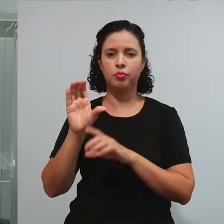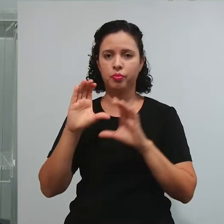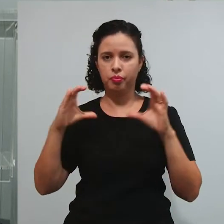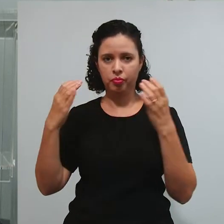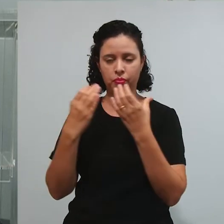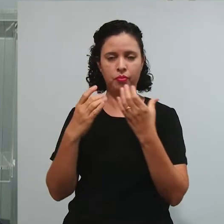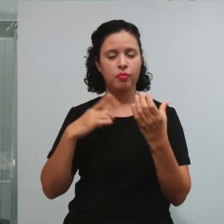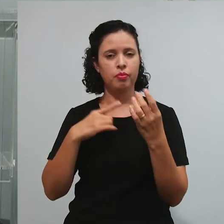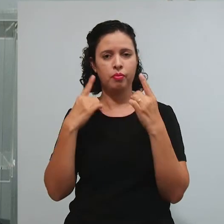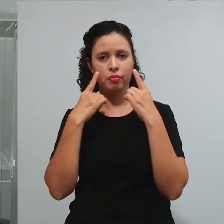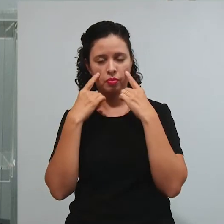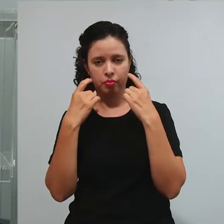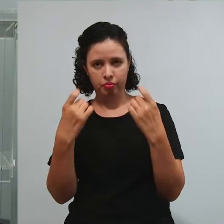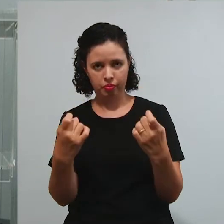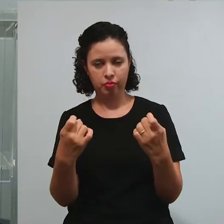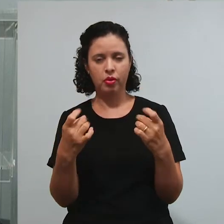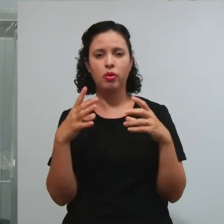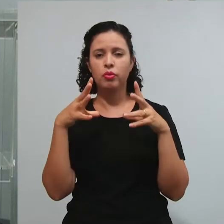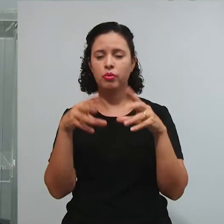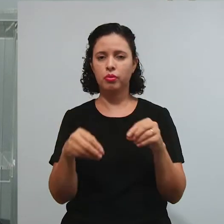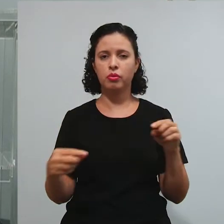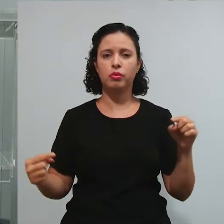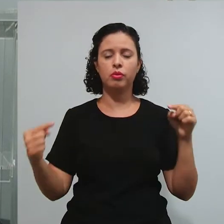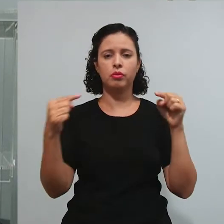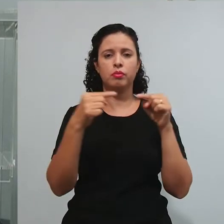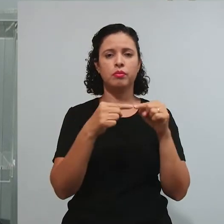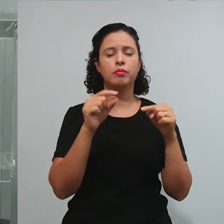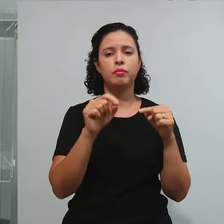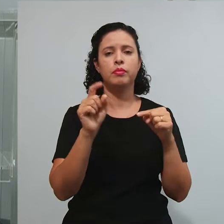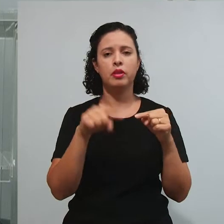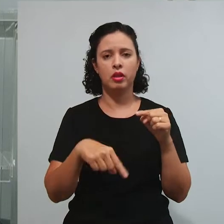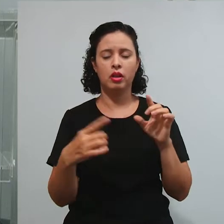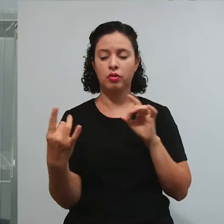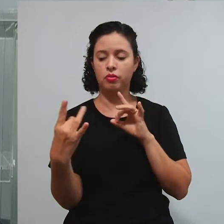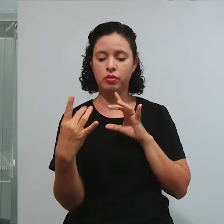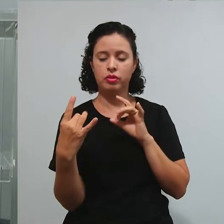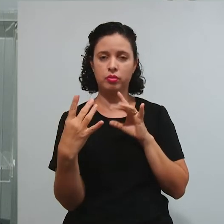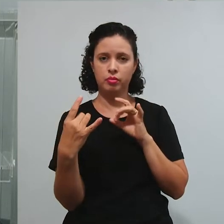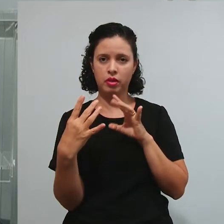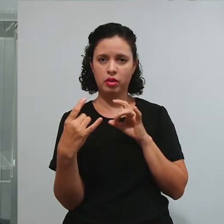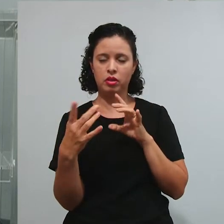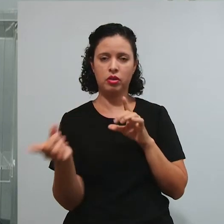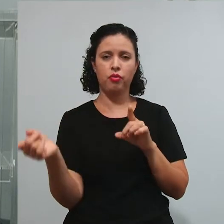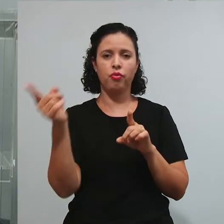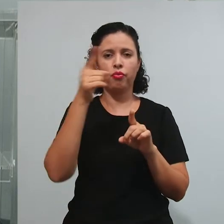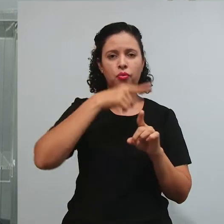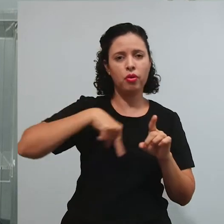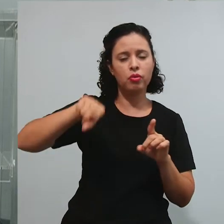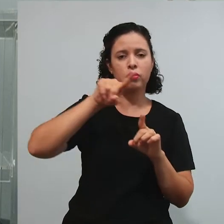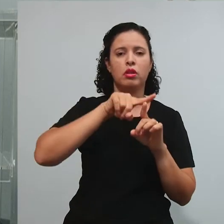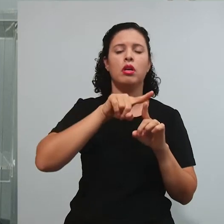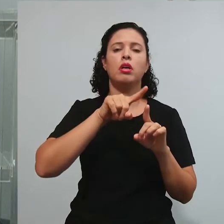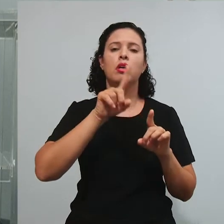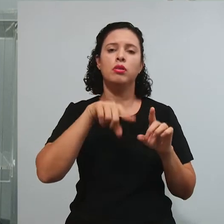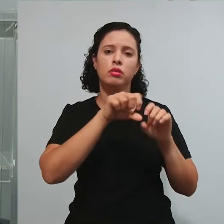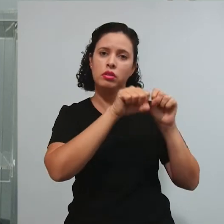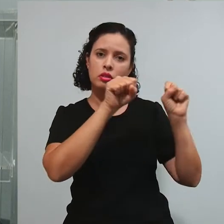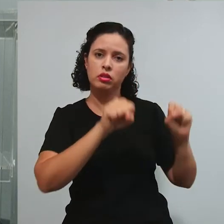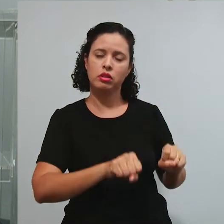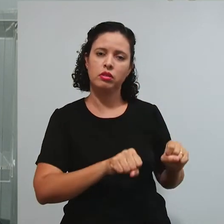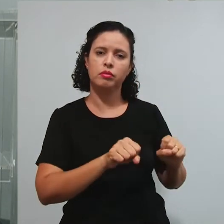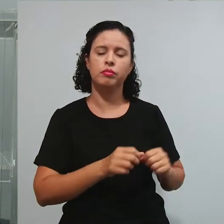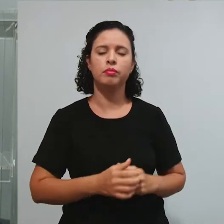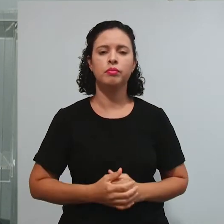tem interesse para oferecer. Tudo isso é uma forma de retroalimentar esse sistema e receber feedback,